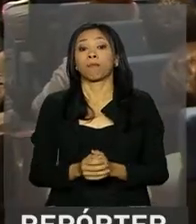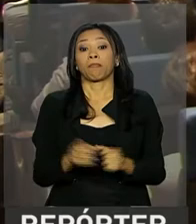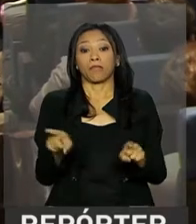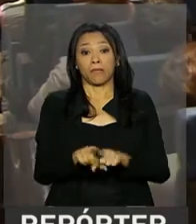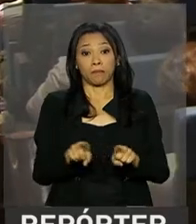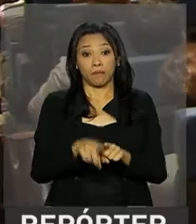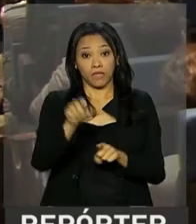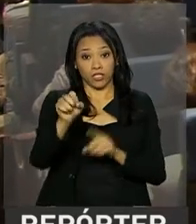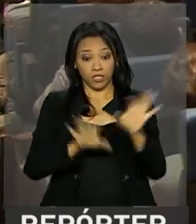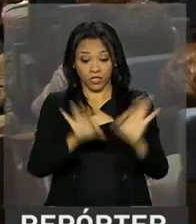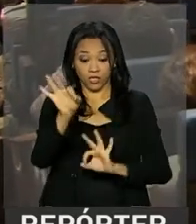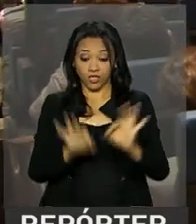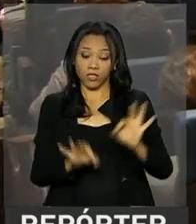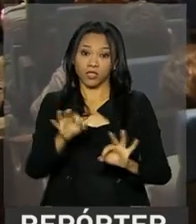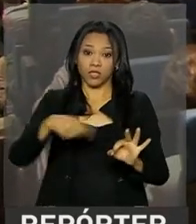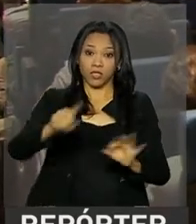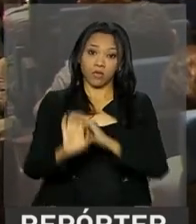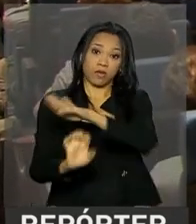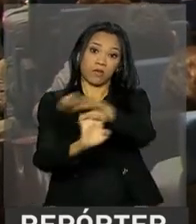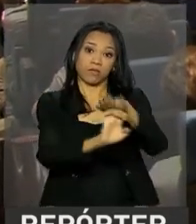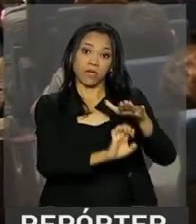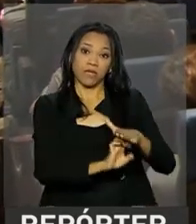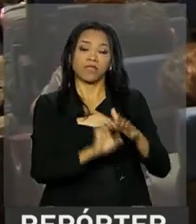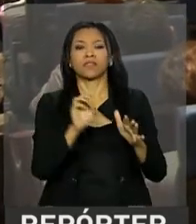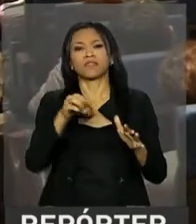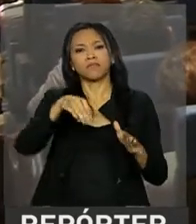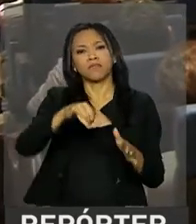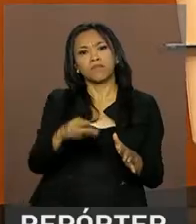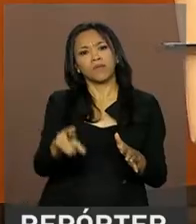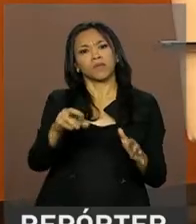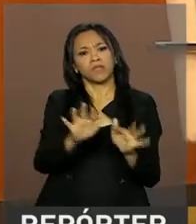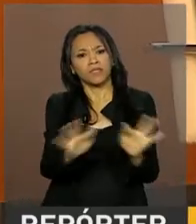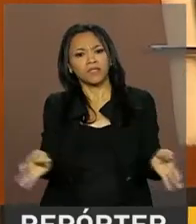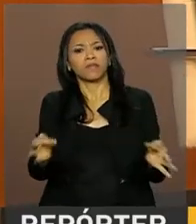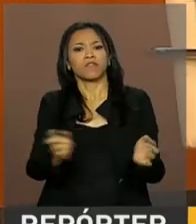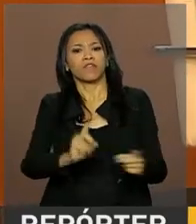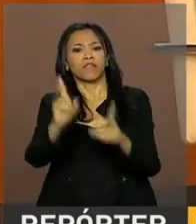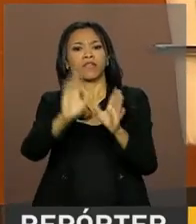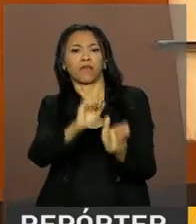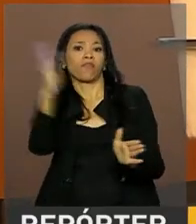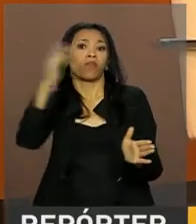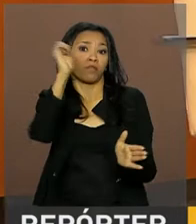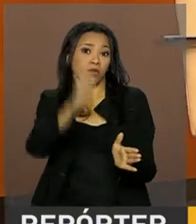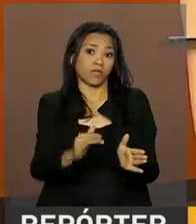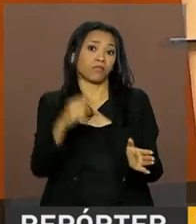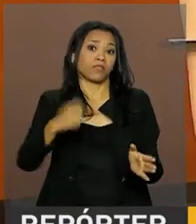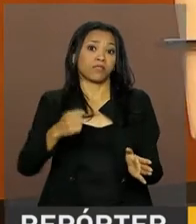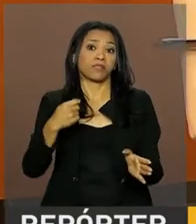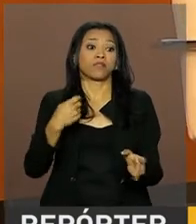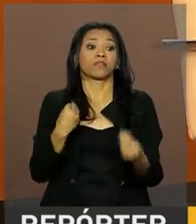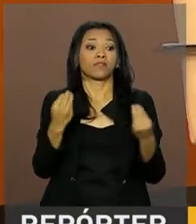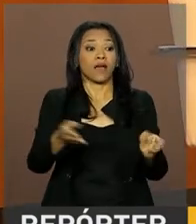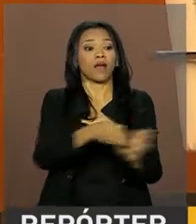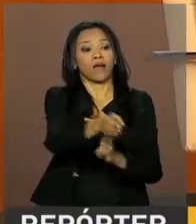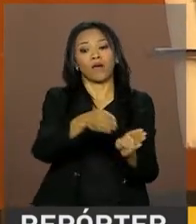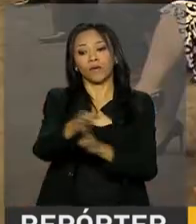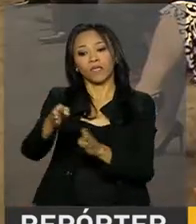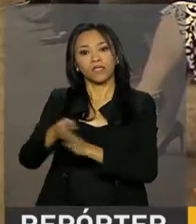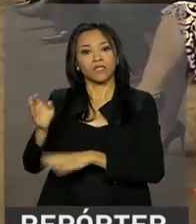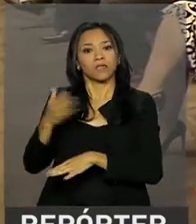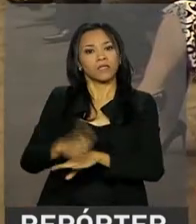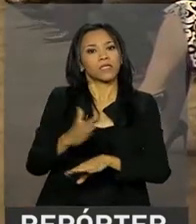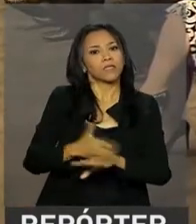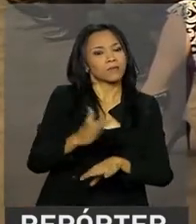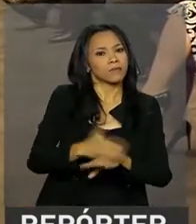estruturar o mercado para que essas micro e pequenas empresas possam exportar é preciso ainda dar a elas instrumento de qualificação técnica